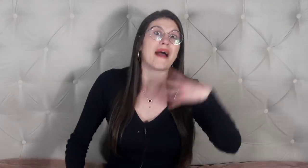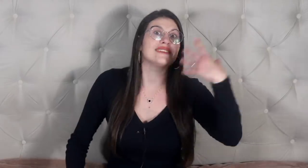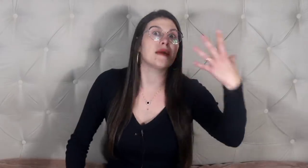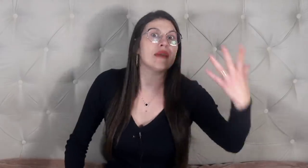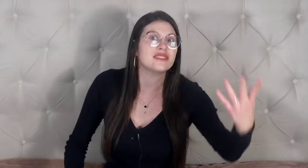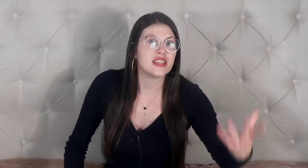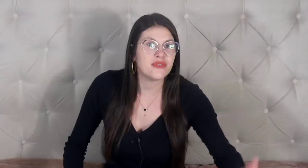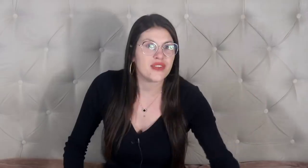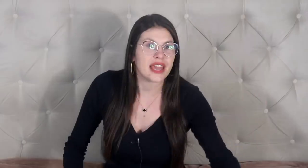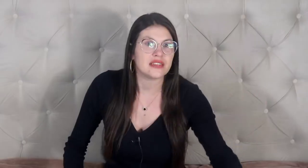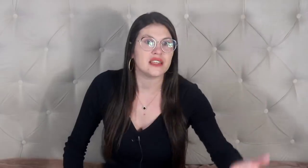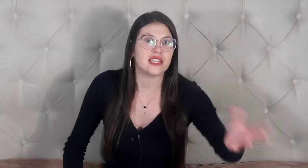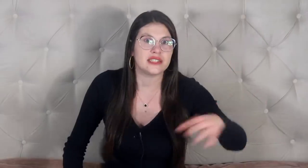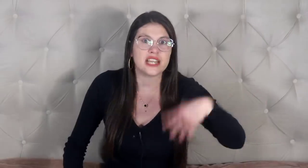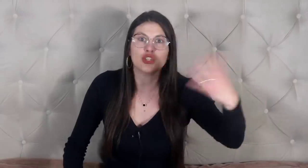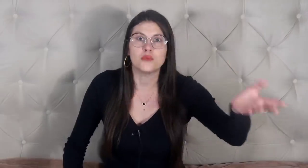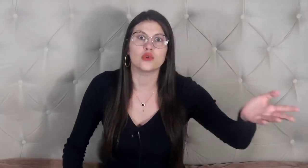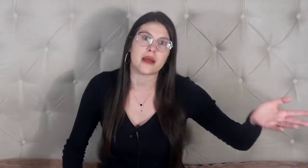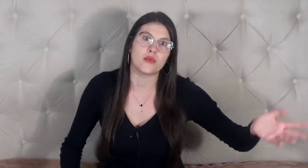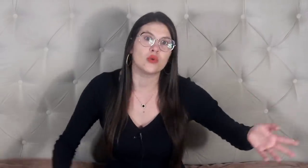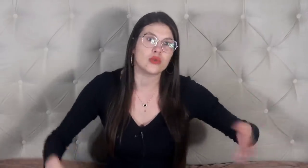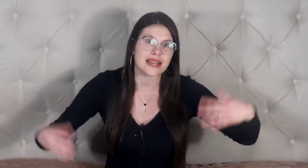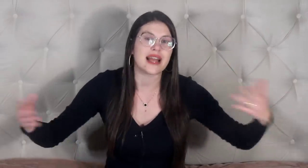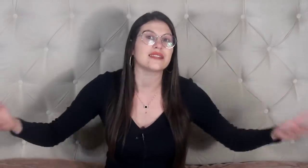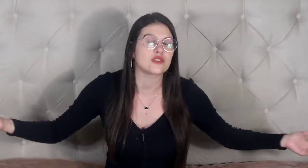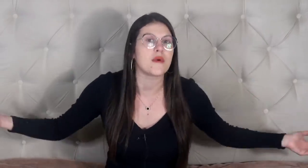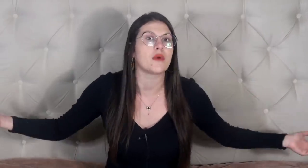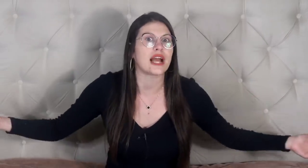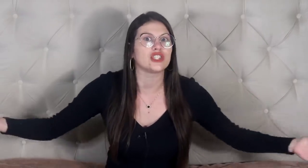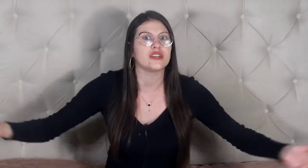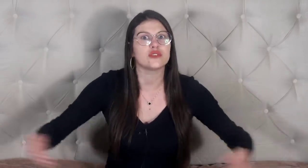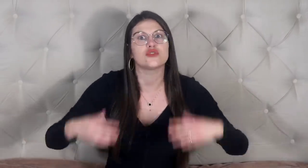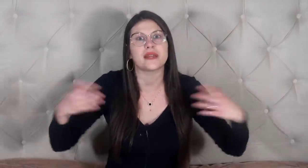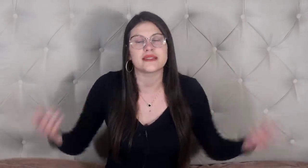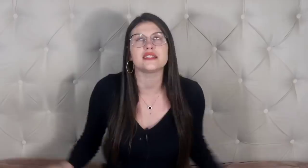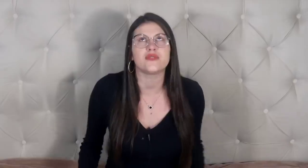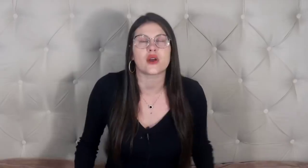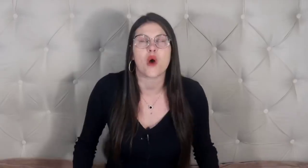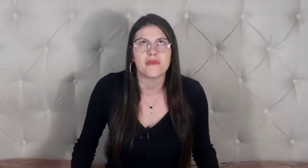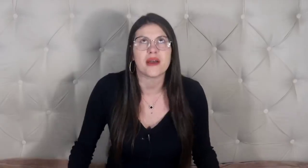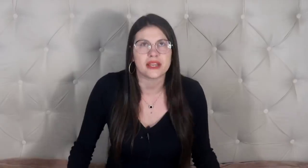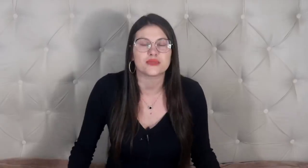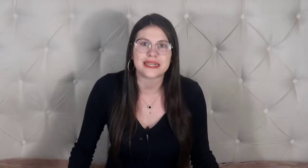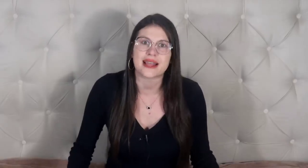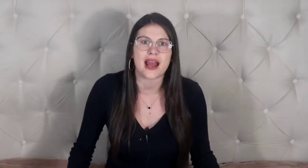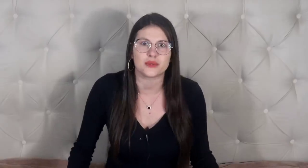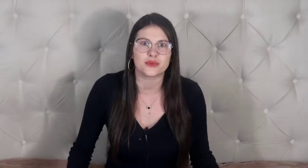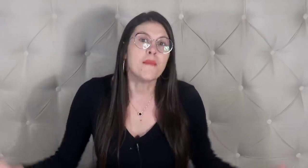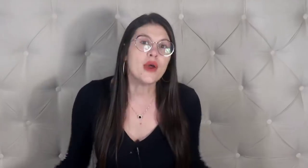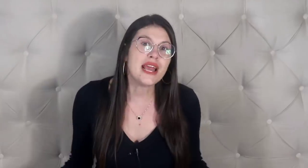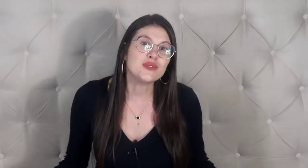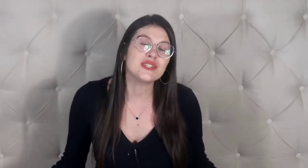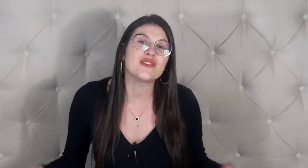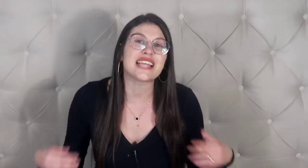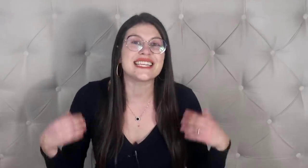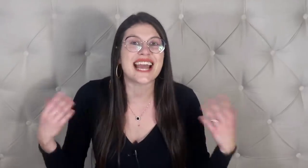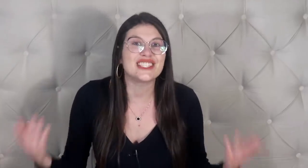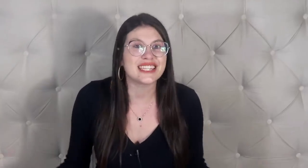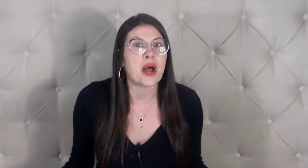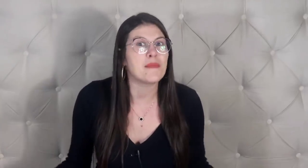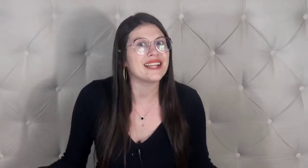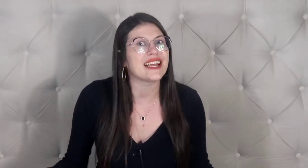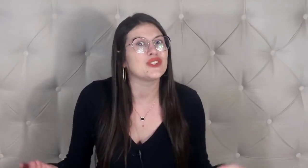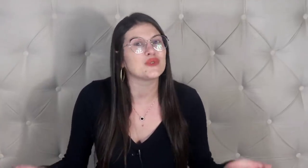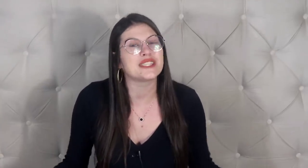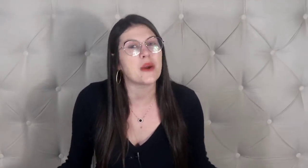Dia dos Pais é mês que vem, e desde que o mundo é mundo, nas datas comemorativas os presentes ficam obviamente mais caros. Por isso, se você